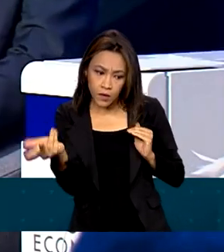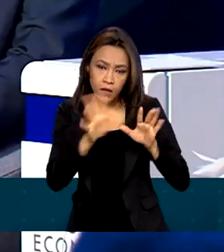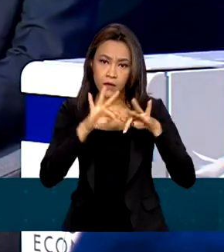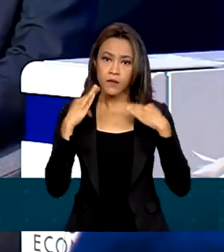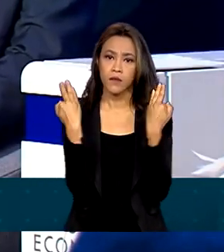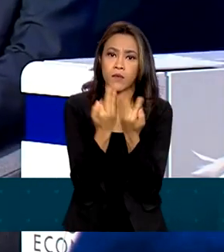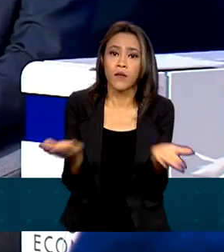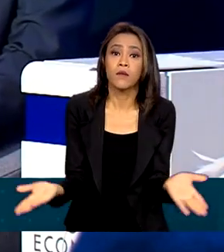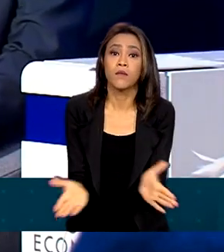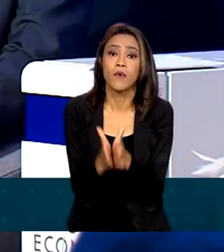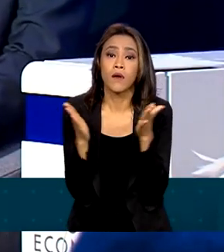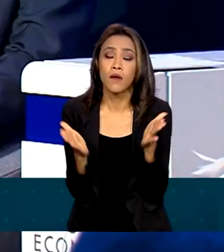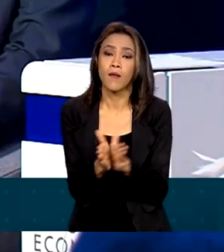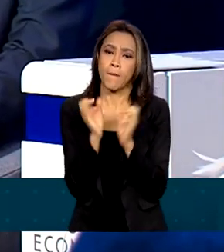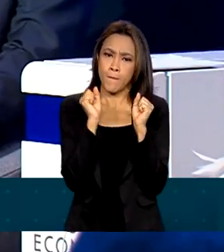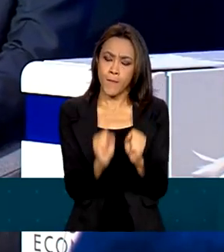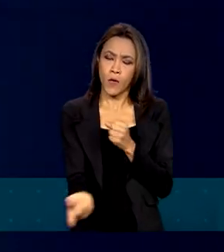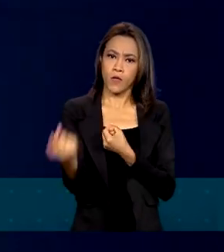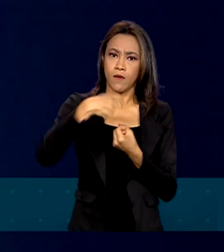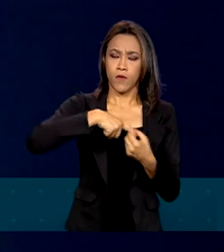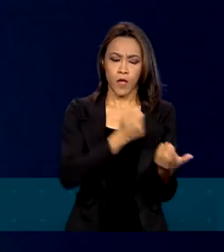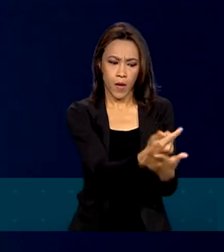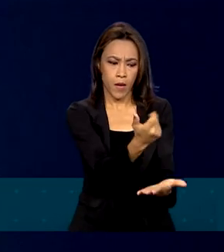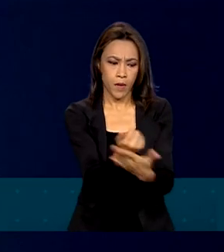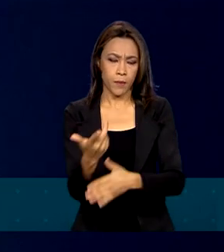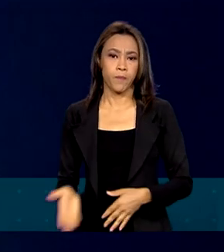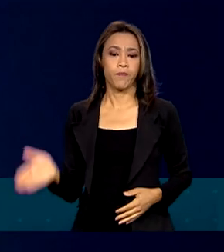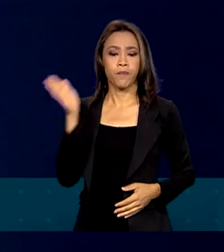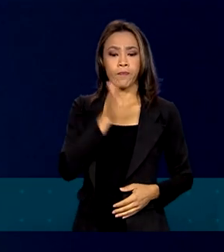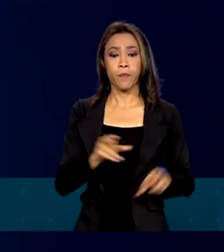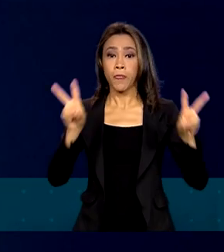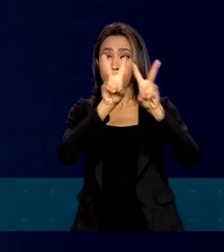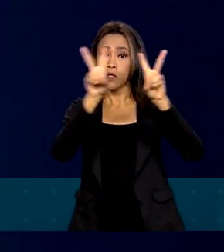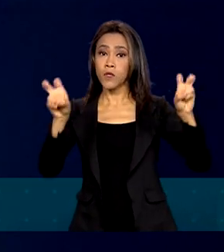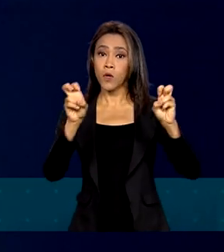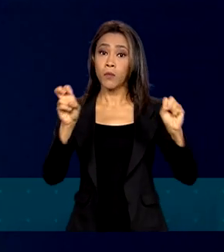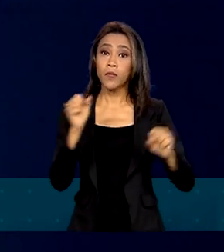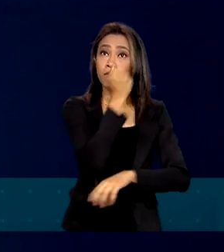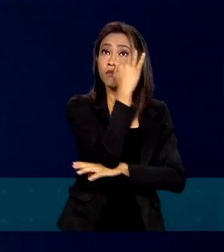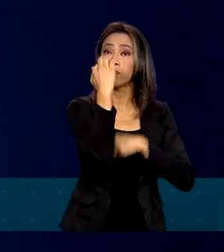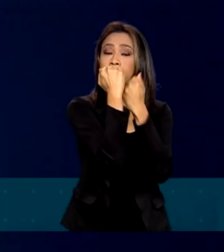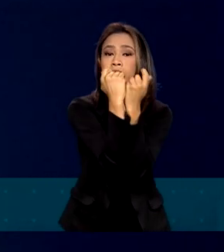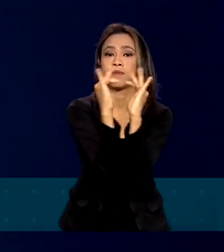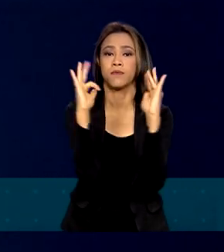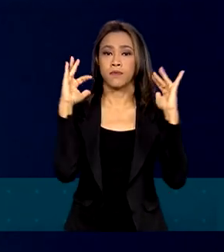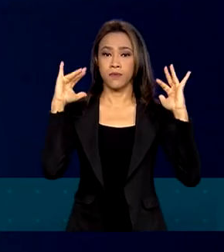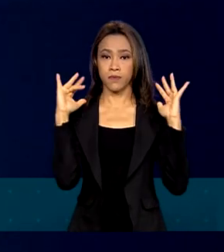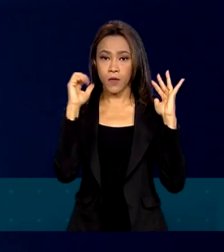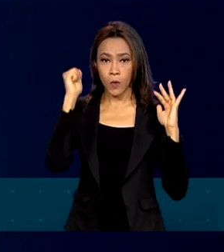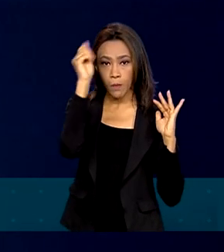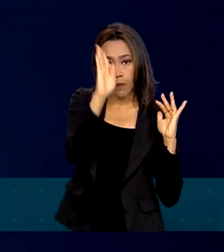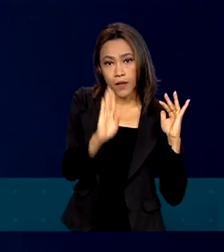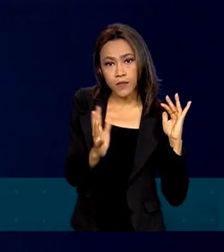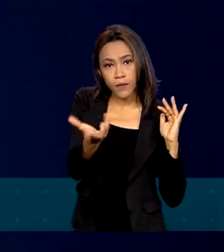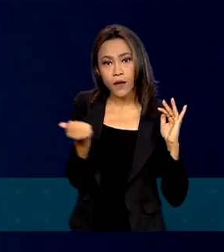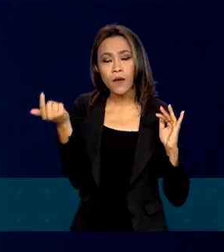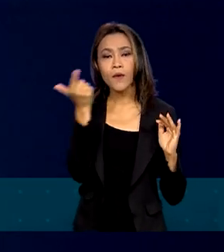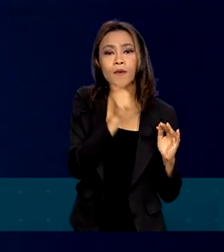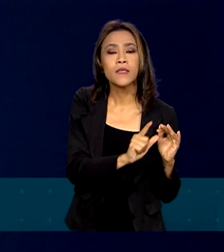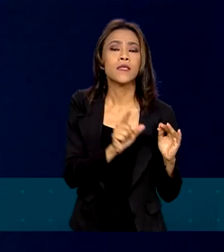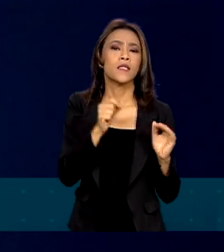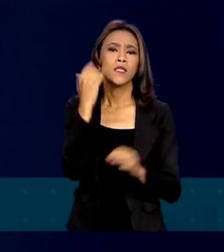mais baixa renda possam voltar a consumir na área ambiental Marina Silva afirmou que o Brasil Quer alcançar o desmatamento